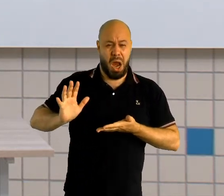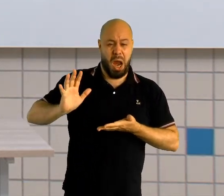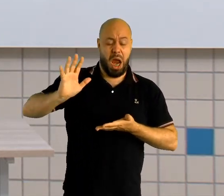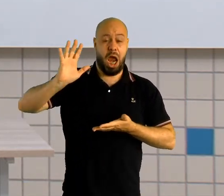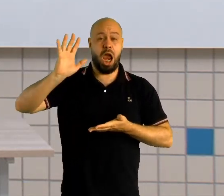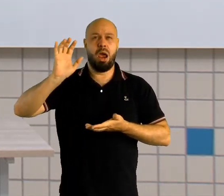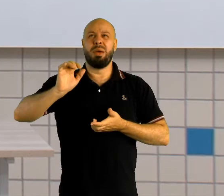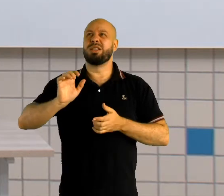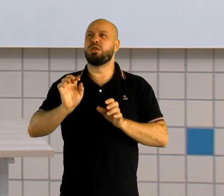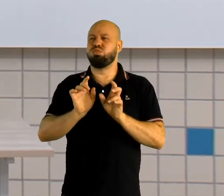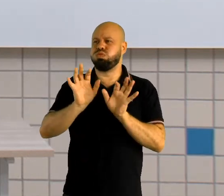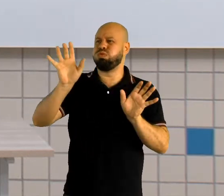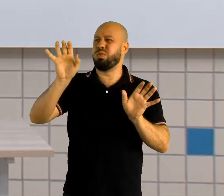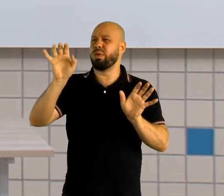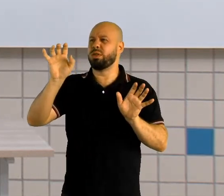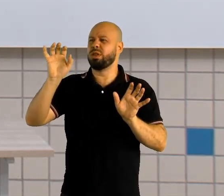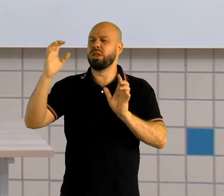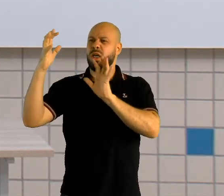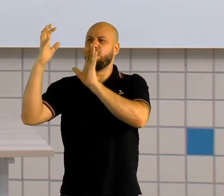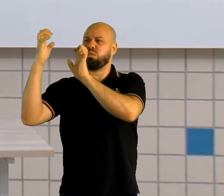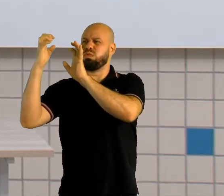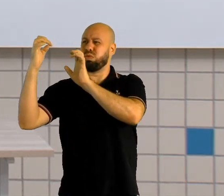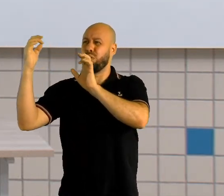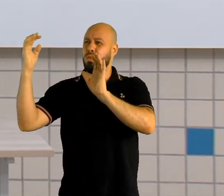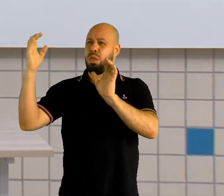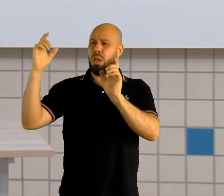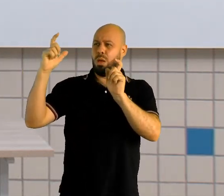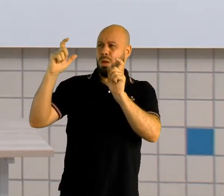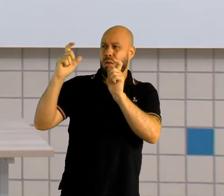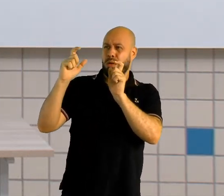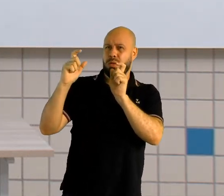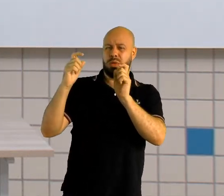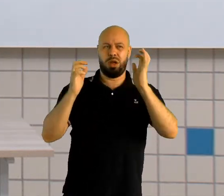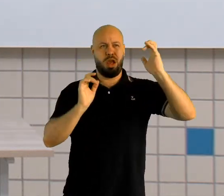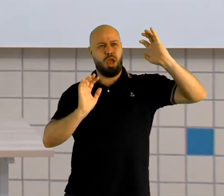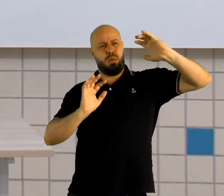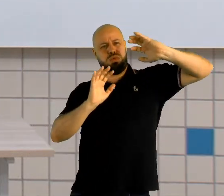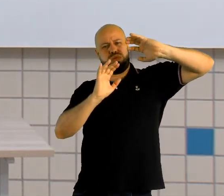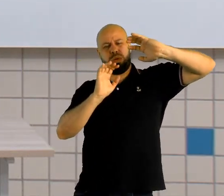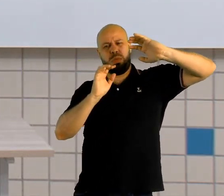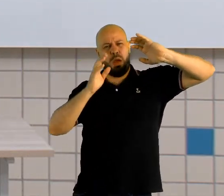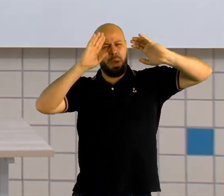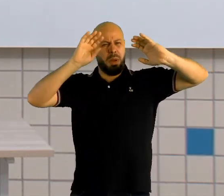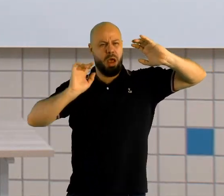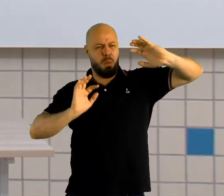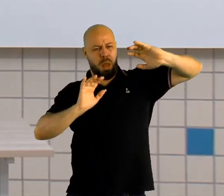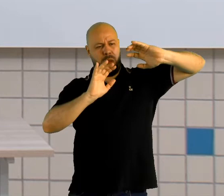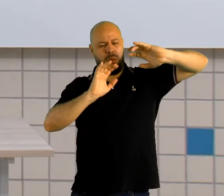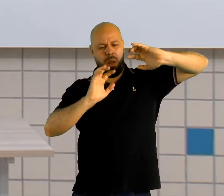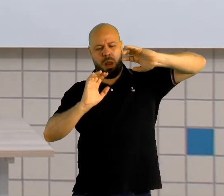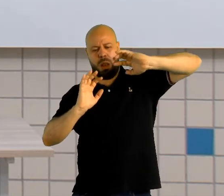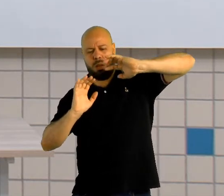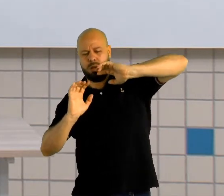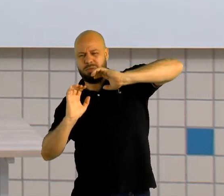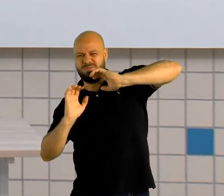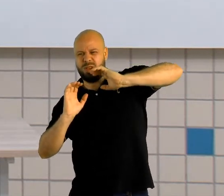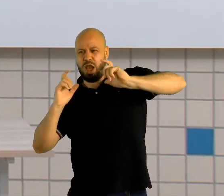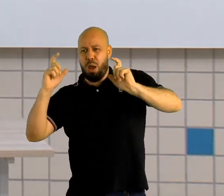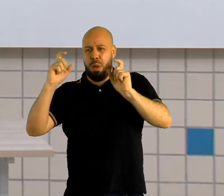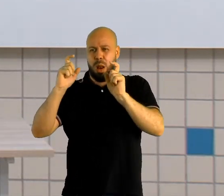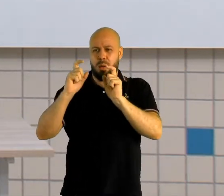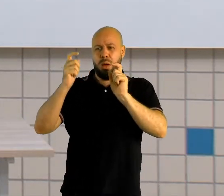fronteiras, exigia cada vez mais altos custos militares. E esses altos custos militares acabavam forçando